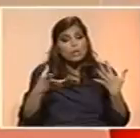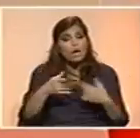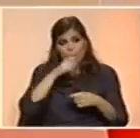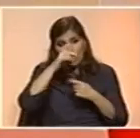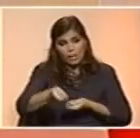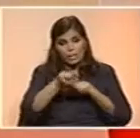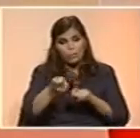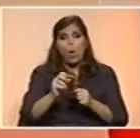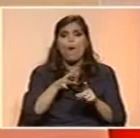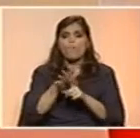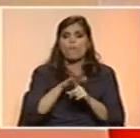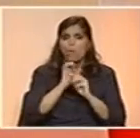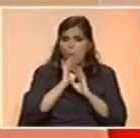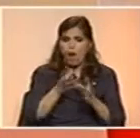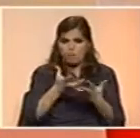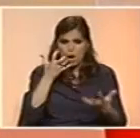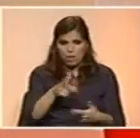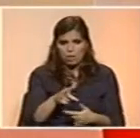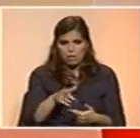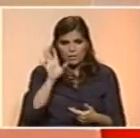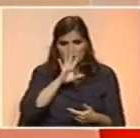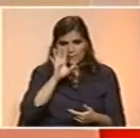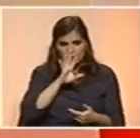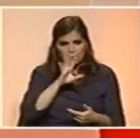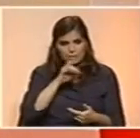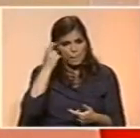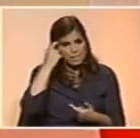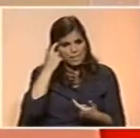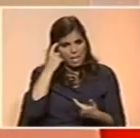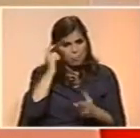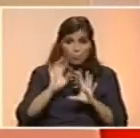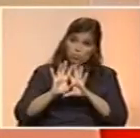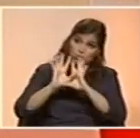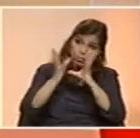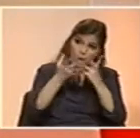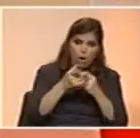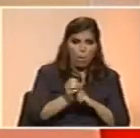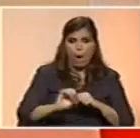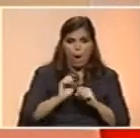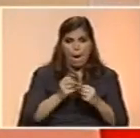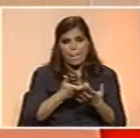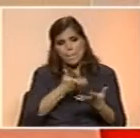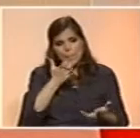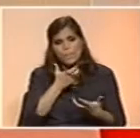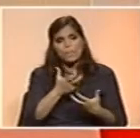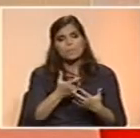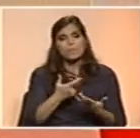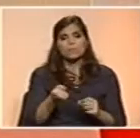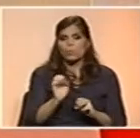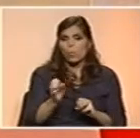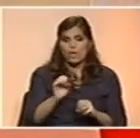não tem impacto? Se pensarmos em termos agregados, não terá grande impacto. O que pode ter, se